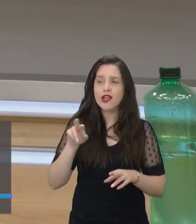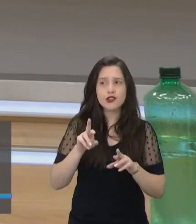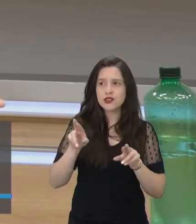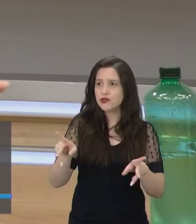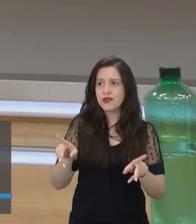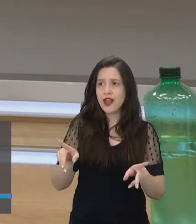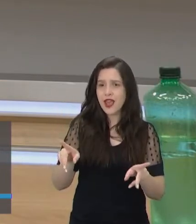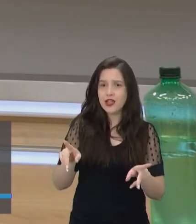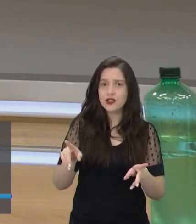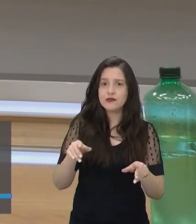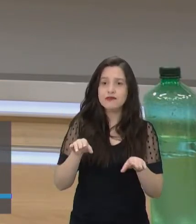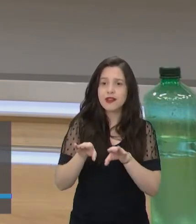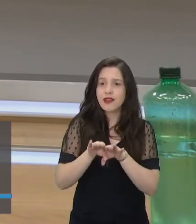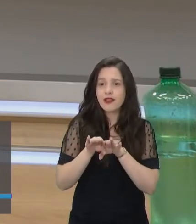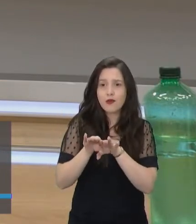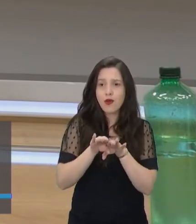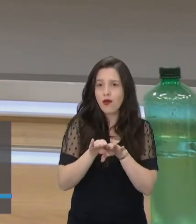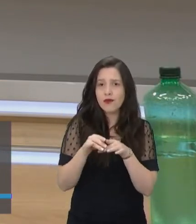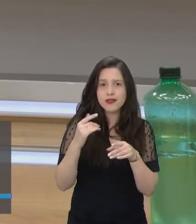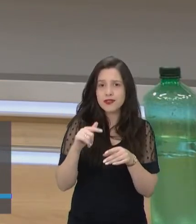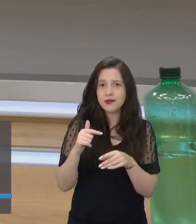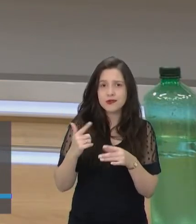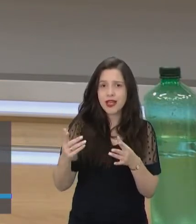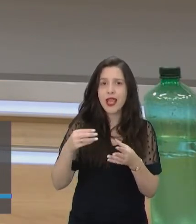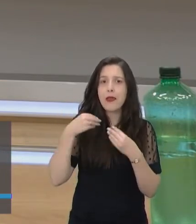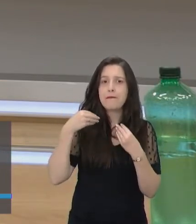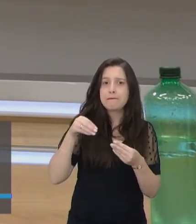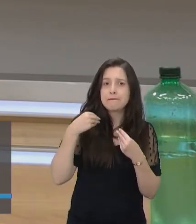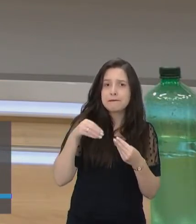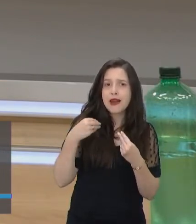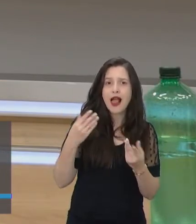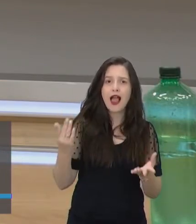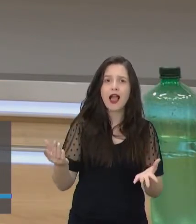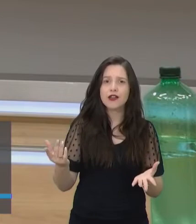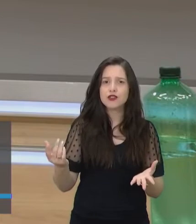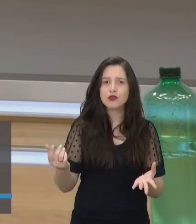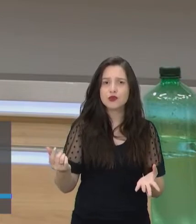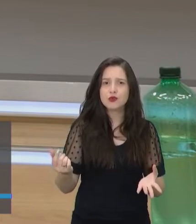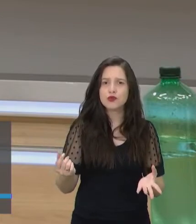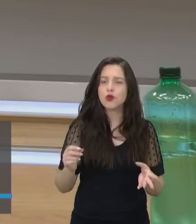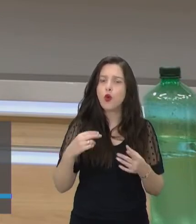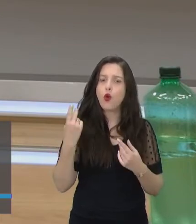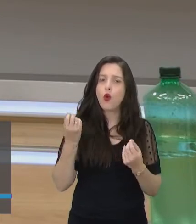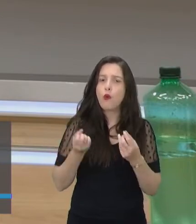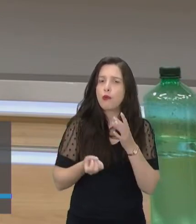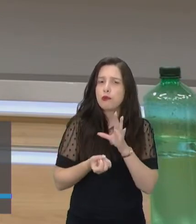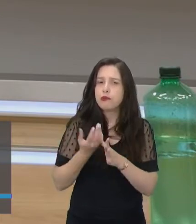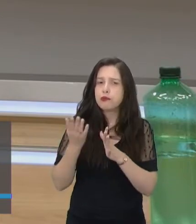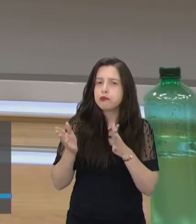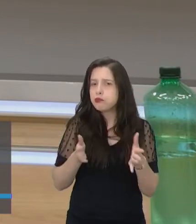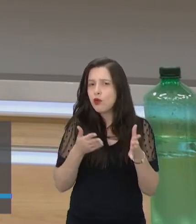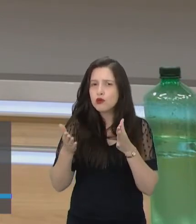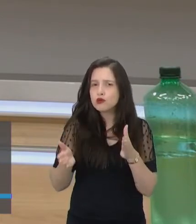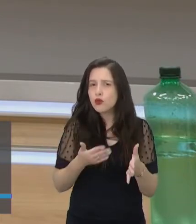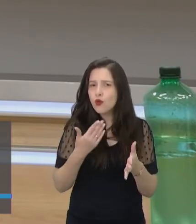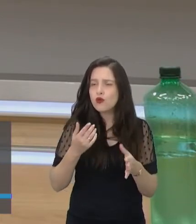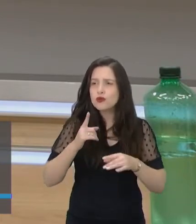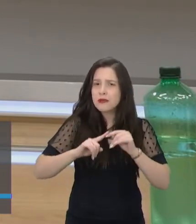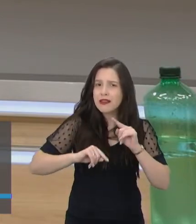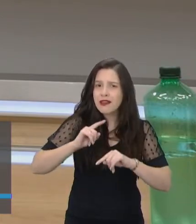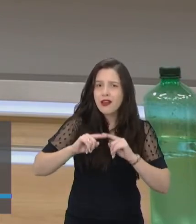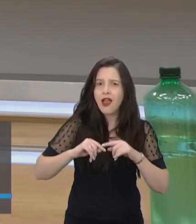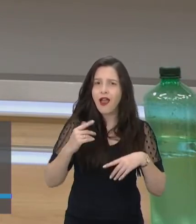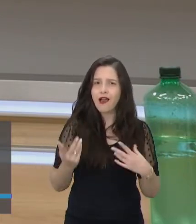estão expressos nisso. Quando a gente pensa em plástico, quando a gente pensa em produtos, quando a gente pensa em materiais